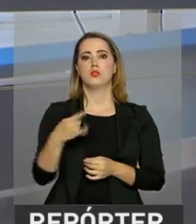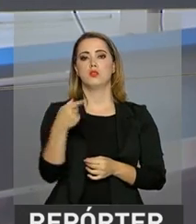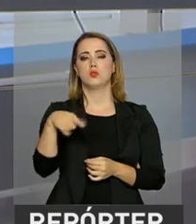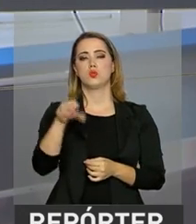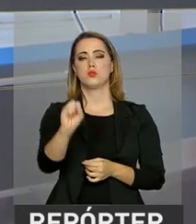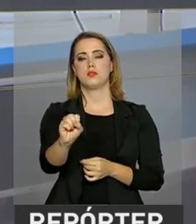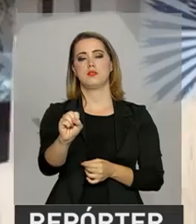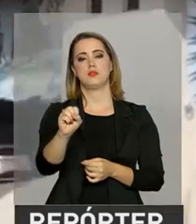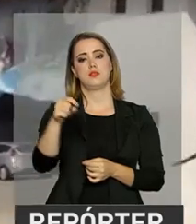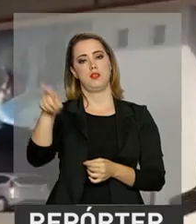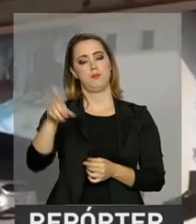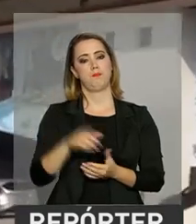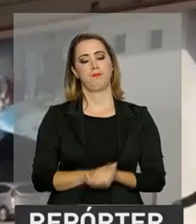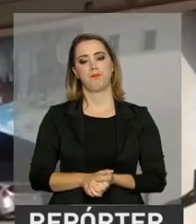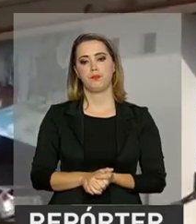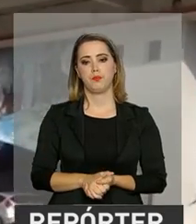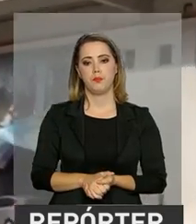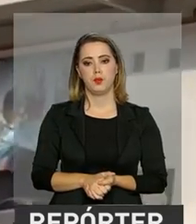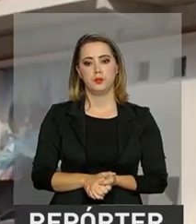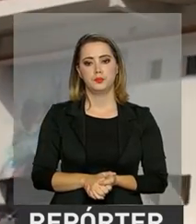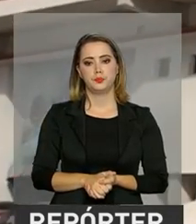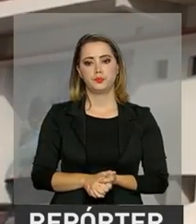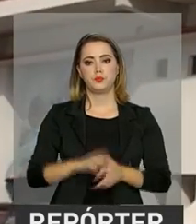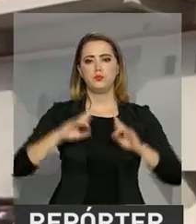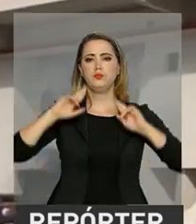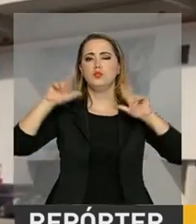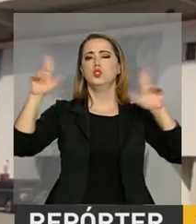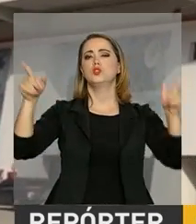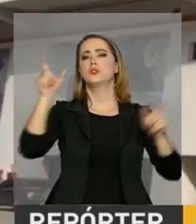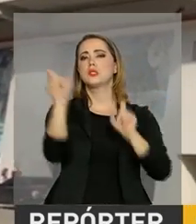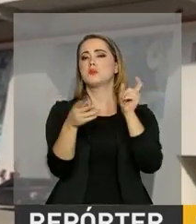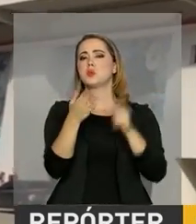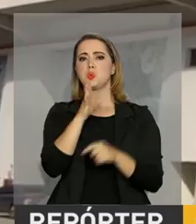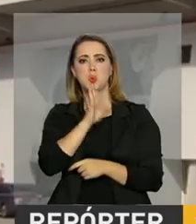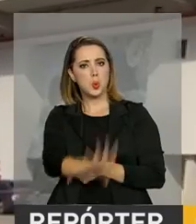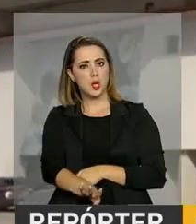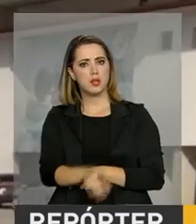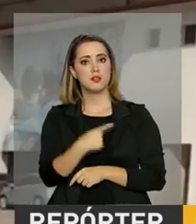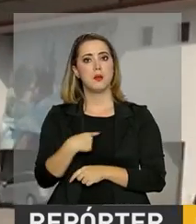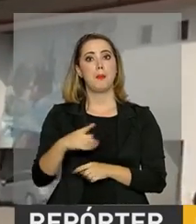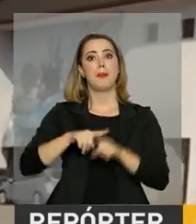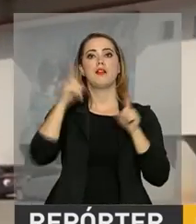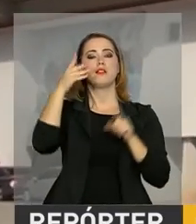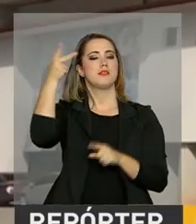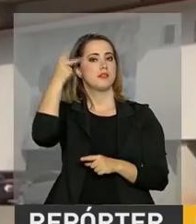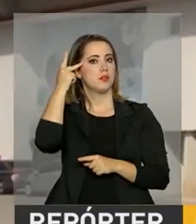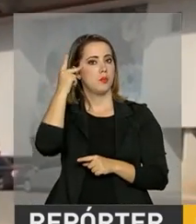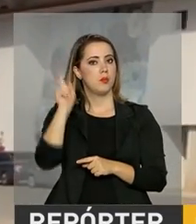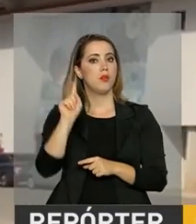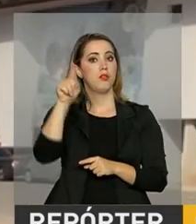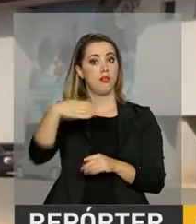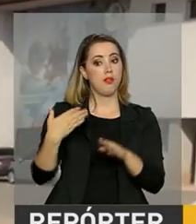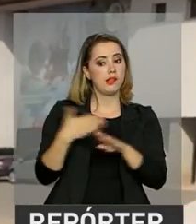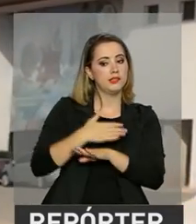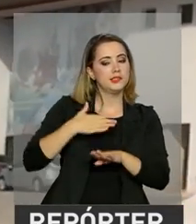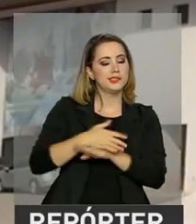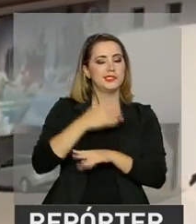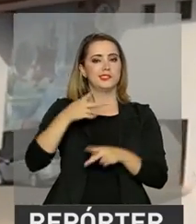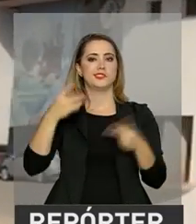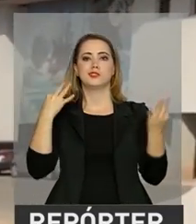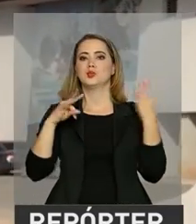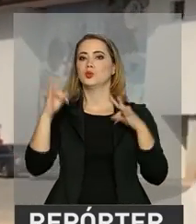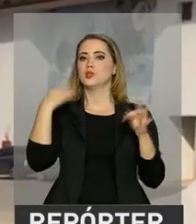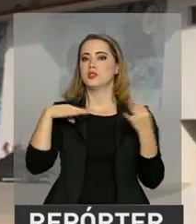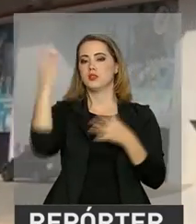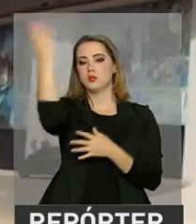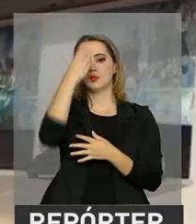luí Filho muita gente não sabe ou acha estranho mas São Paulo é a principal porta de entrada de turistas no Brasil para